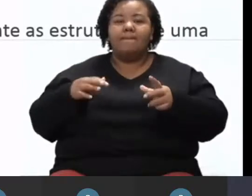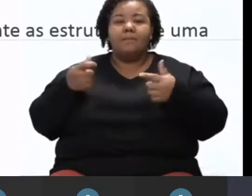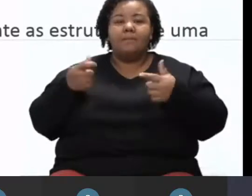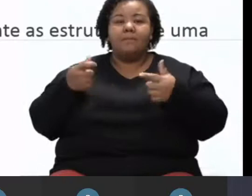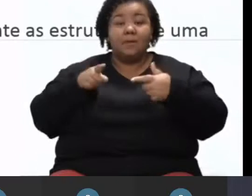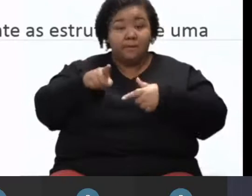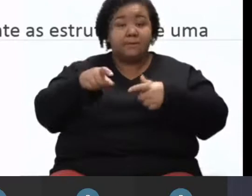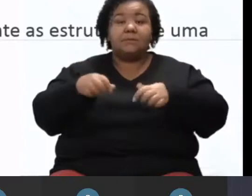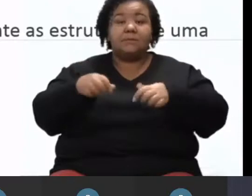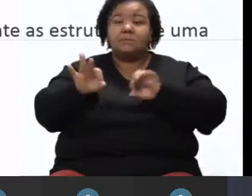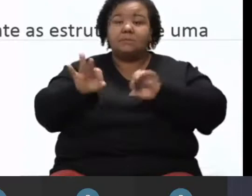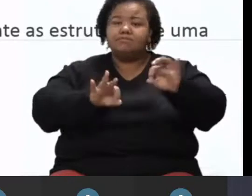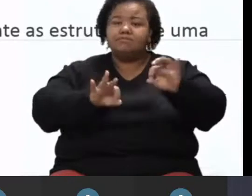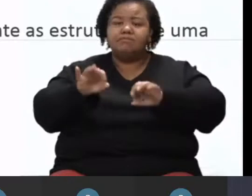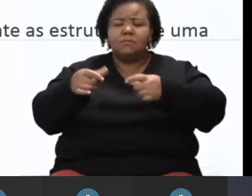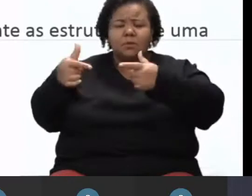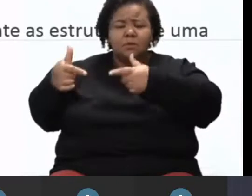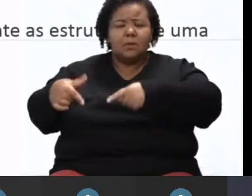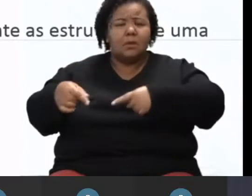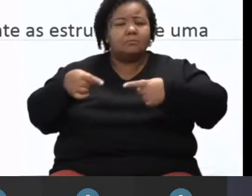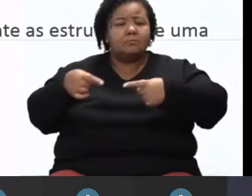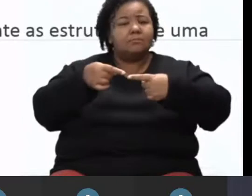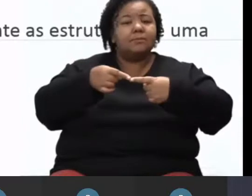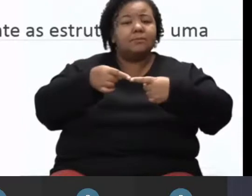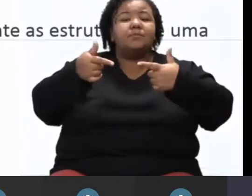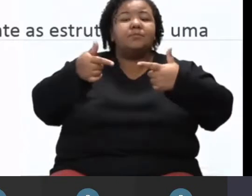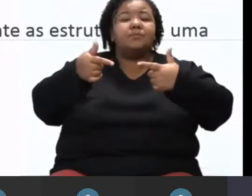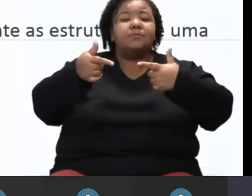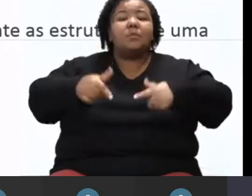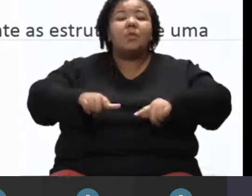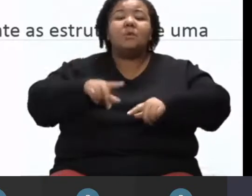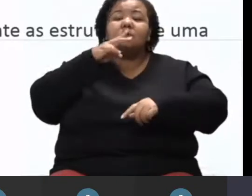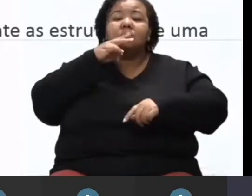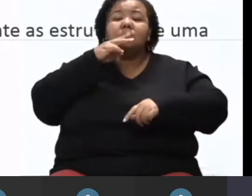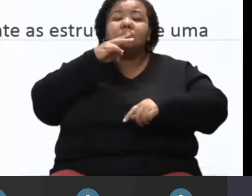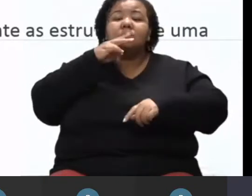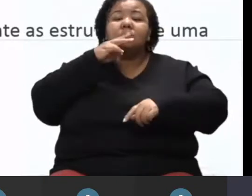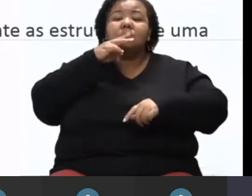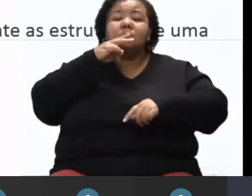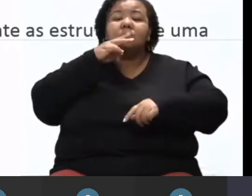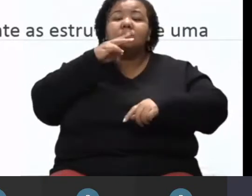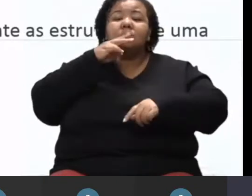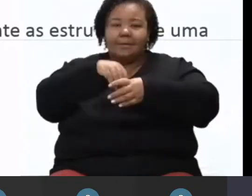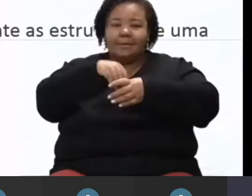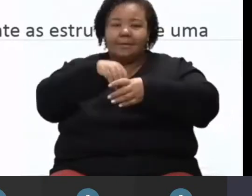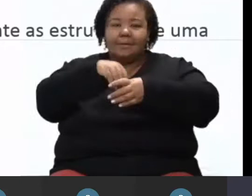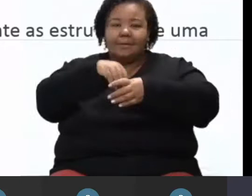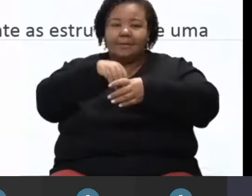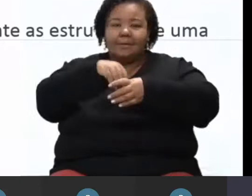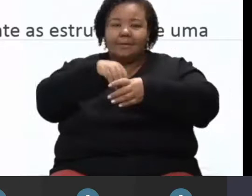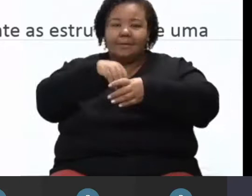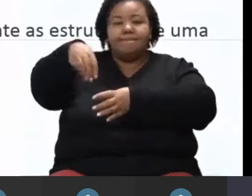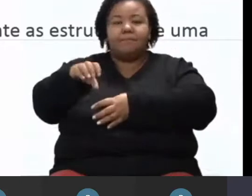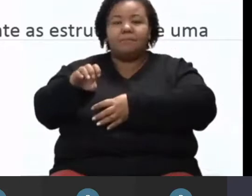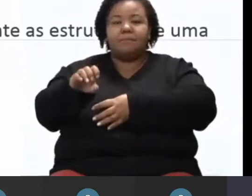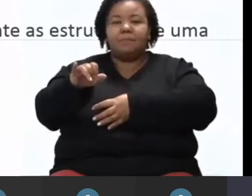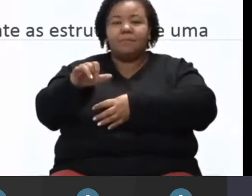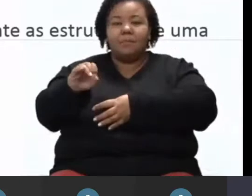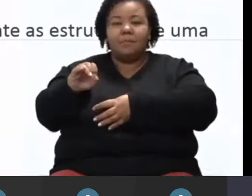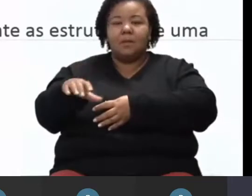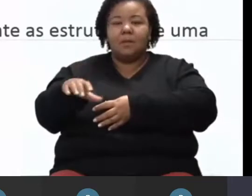crescimento. E aonde estão presentes esses nutrientes? Eles estão presentes no meio de cultura. Quando nós falamos em meio para crescimento